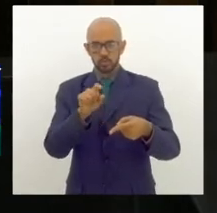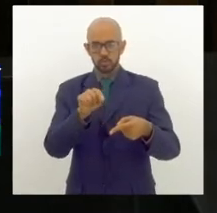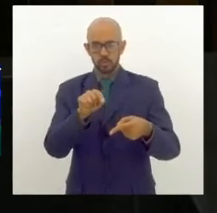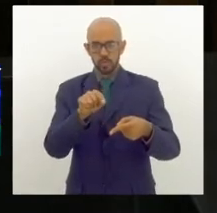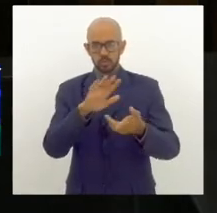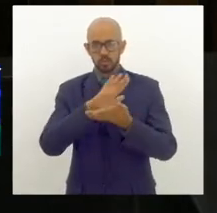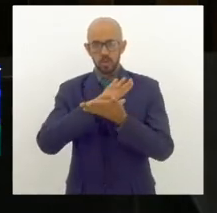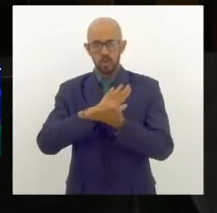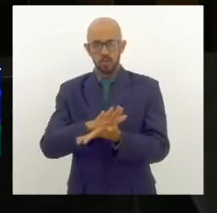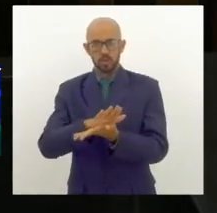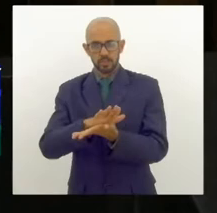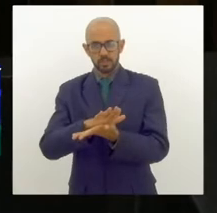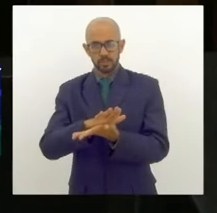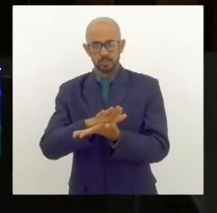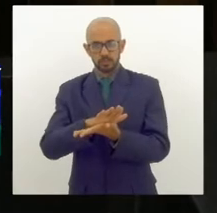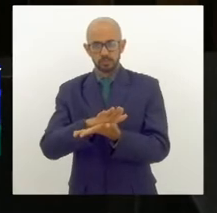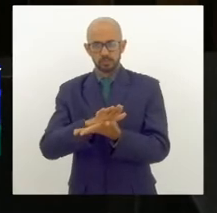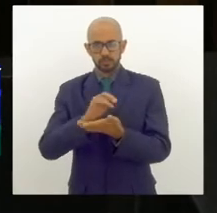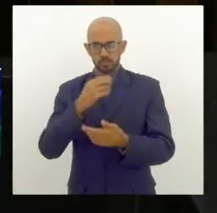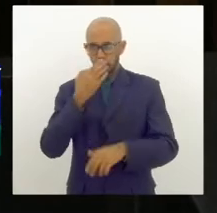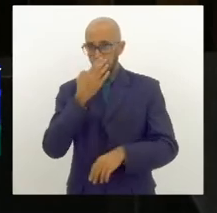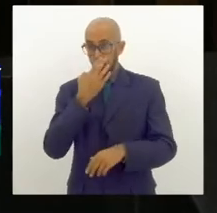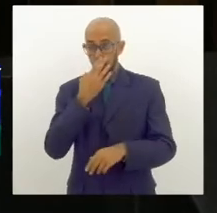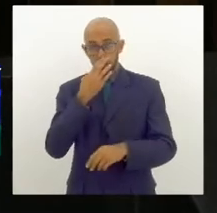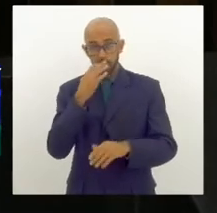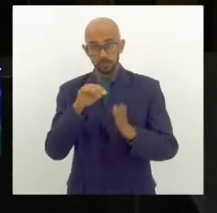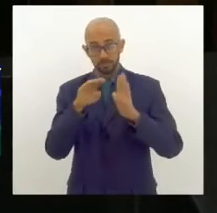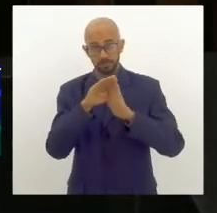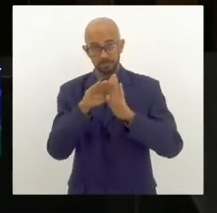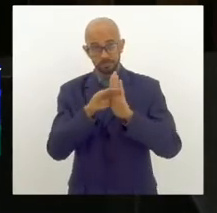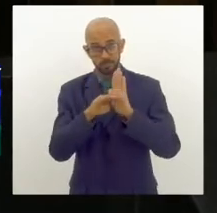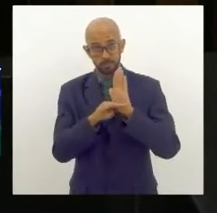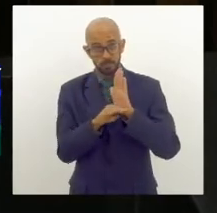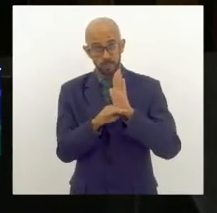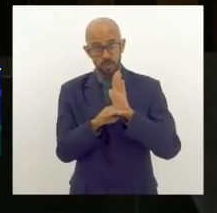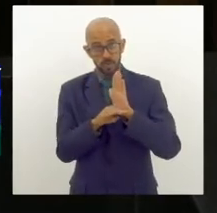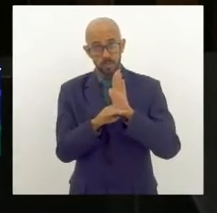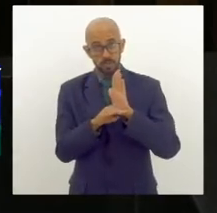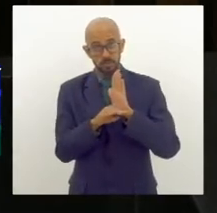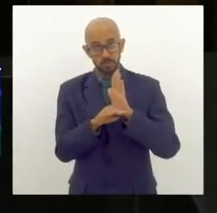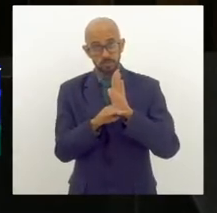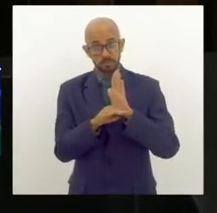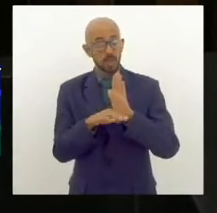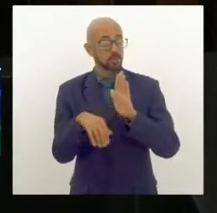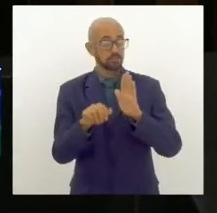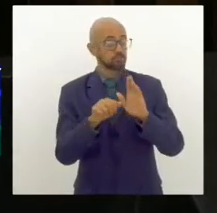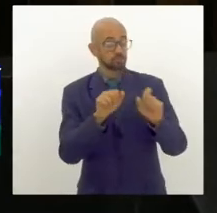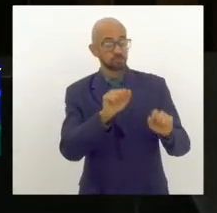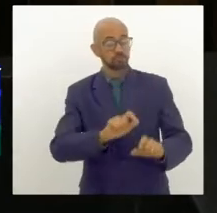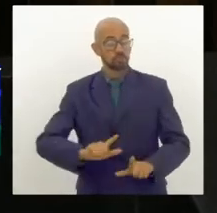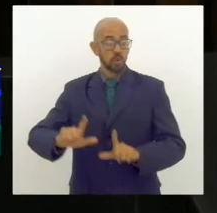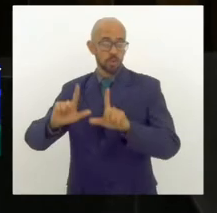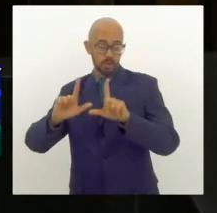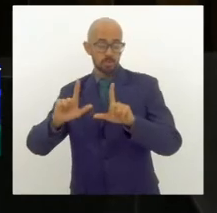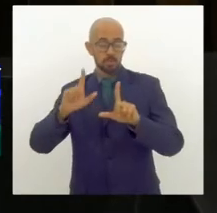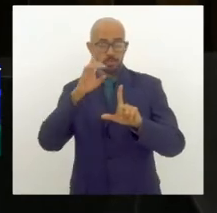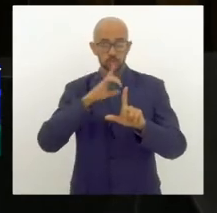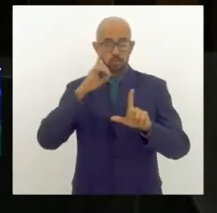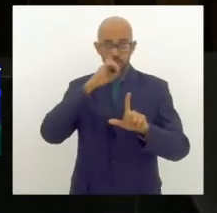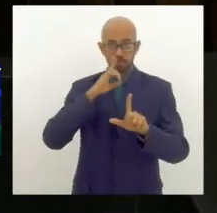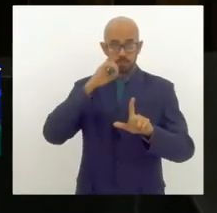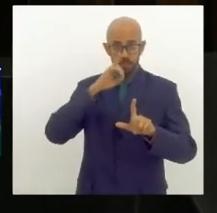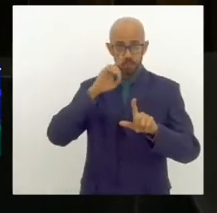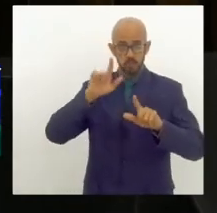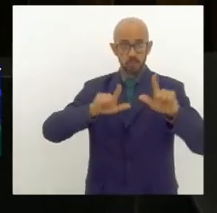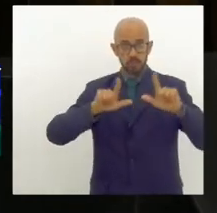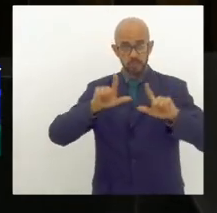covardia num programa dominical, numa rede de televisão da extrema imprensa, que tentou,